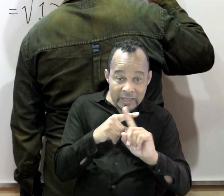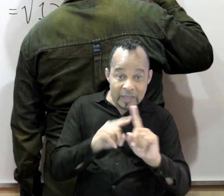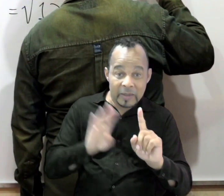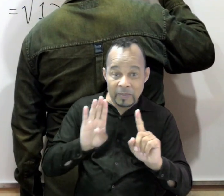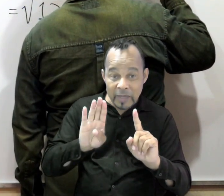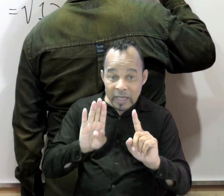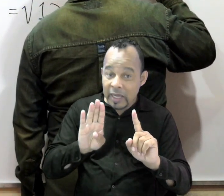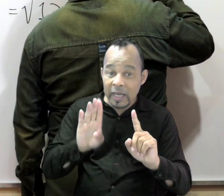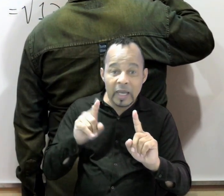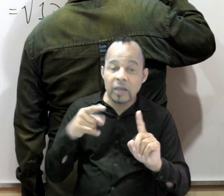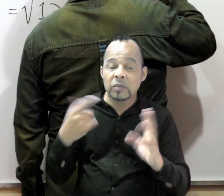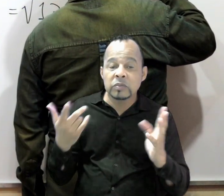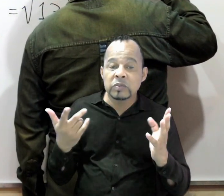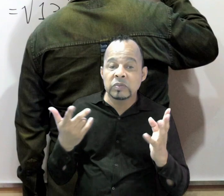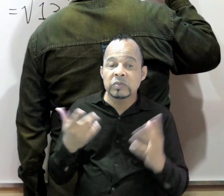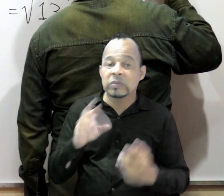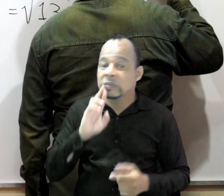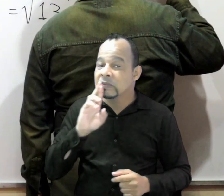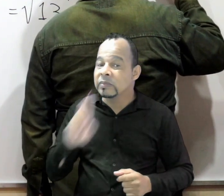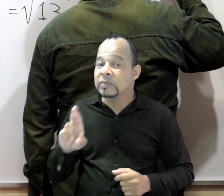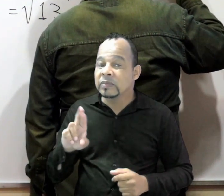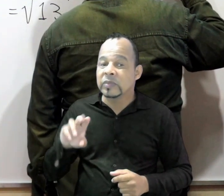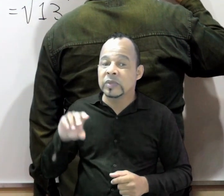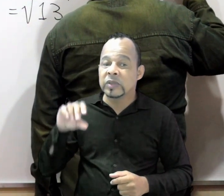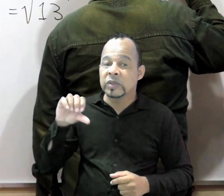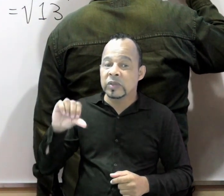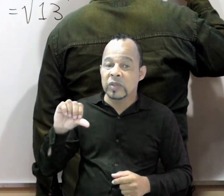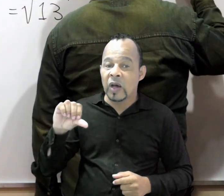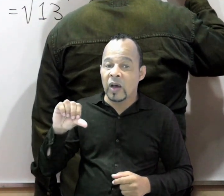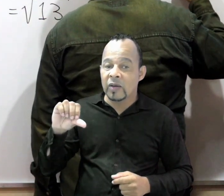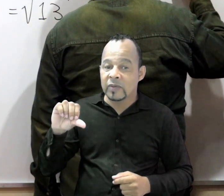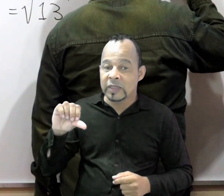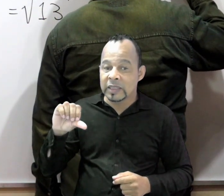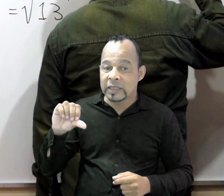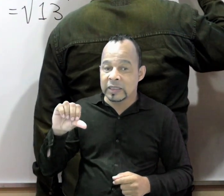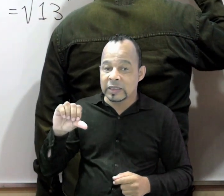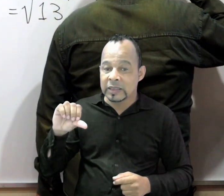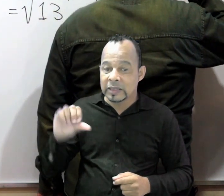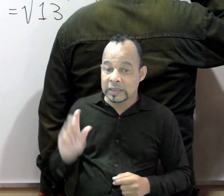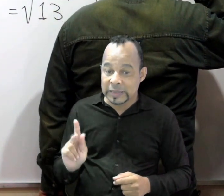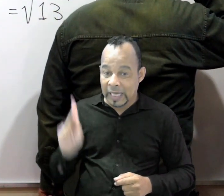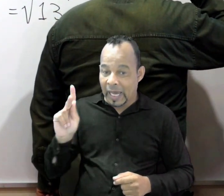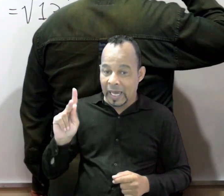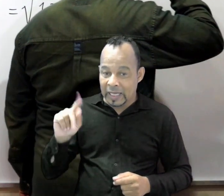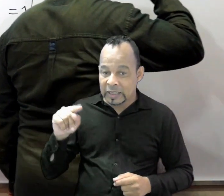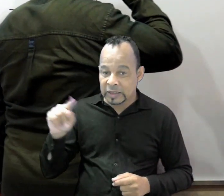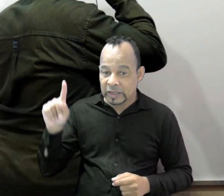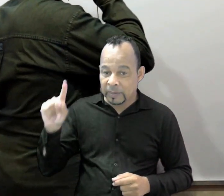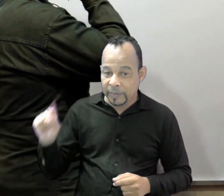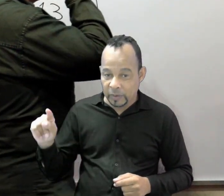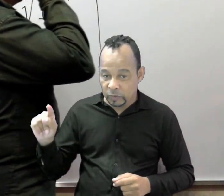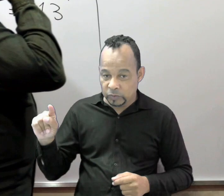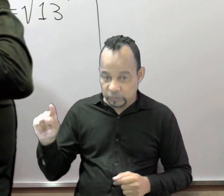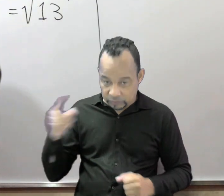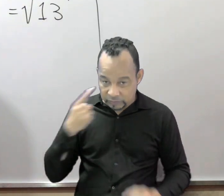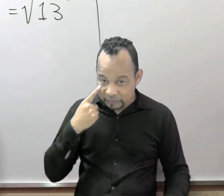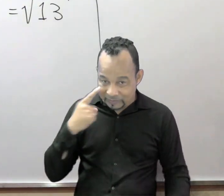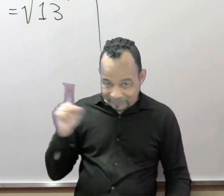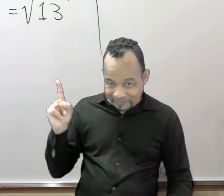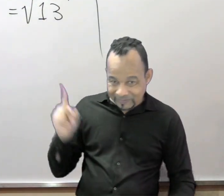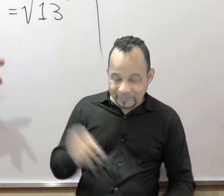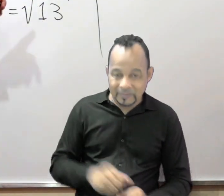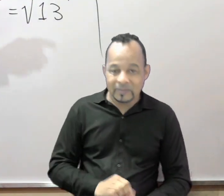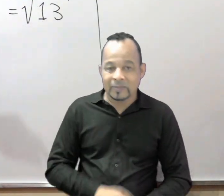B dá 9 na direção K-chapéu.